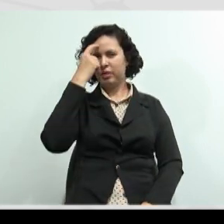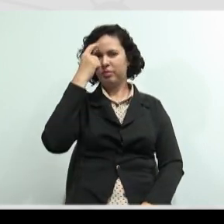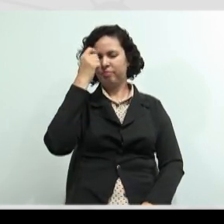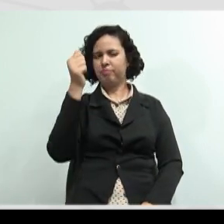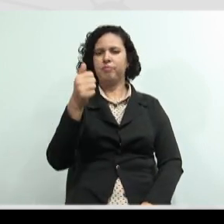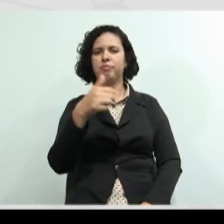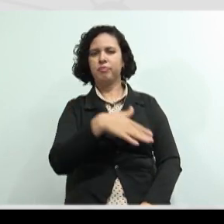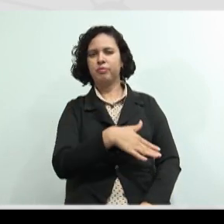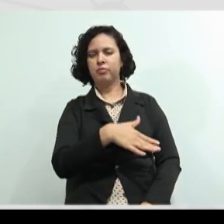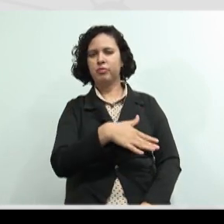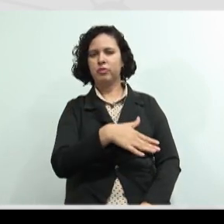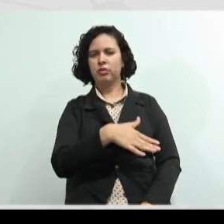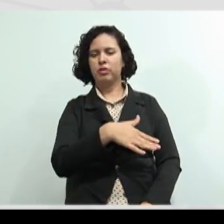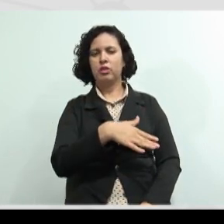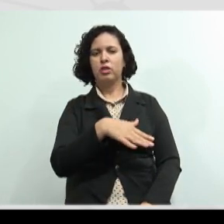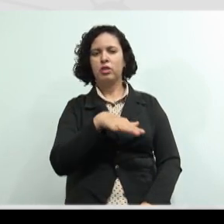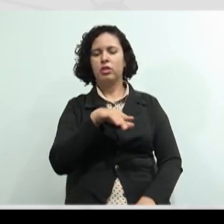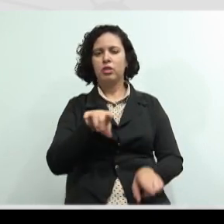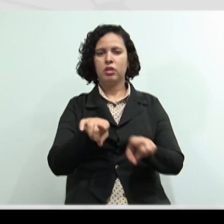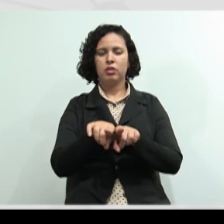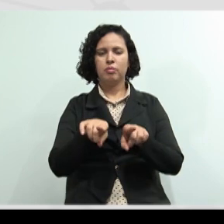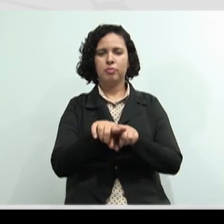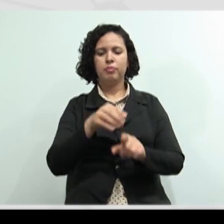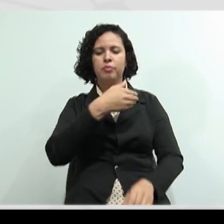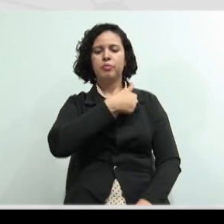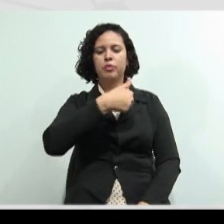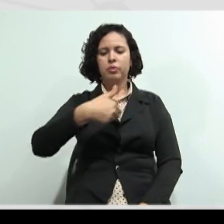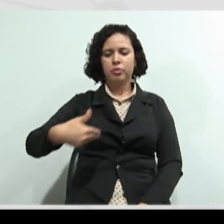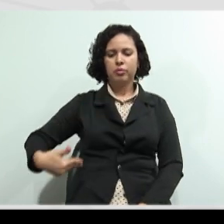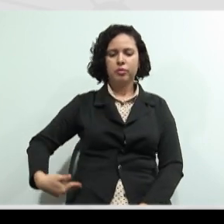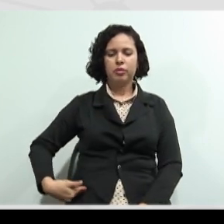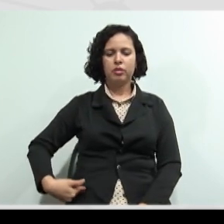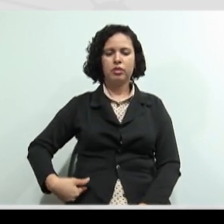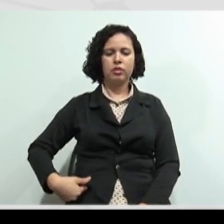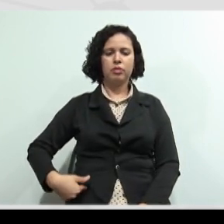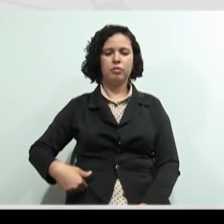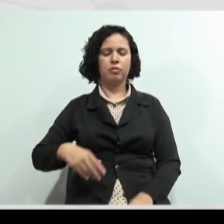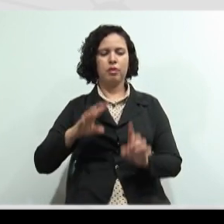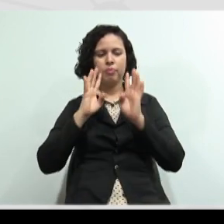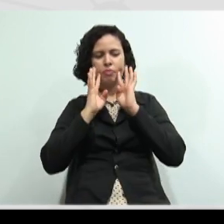poder público sobre a atividade desses trabalhadores.